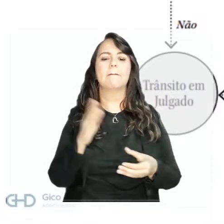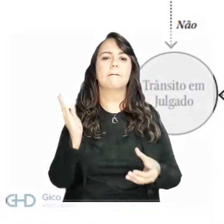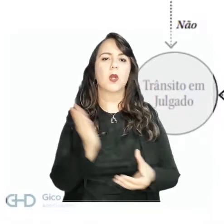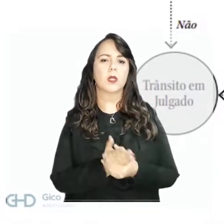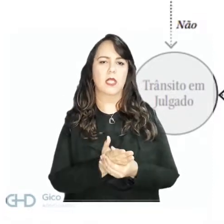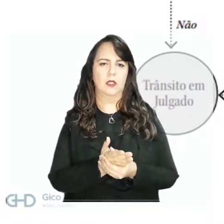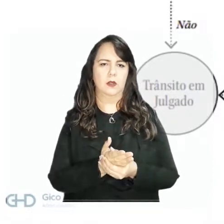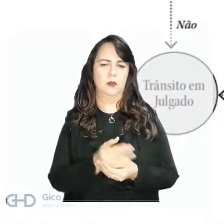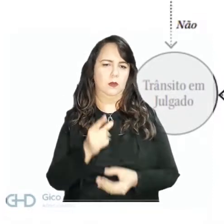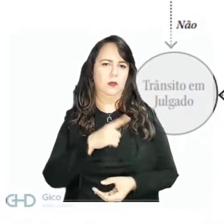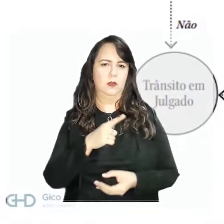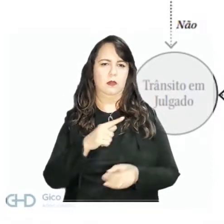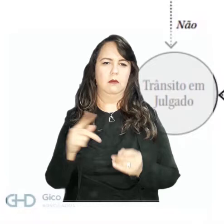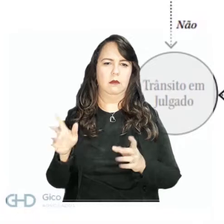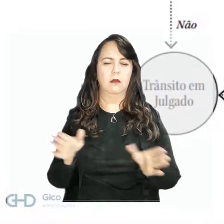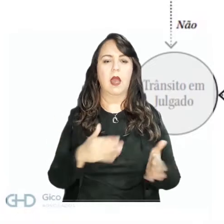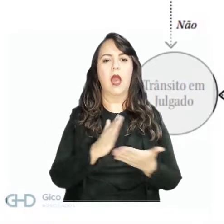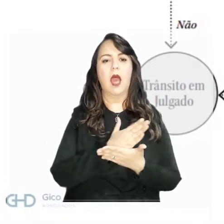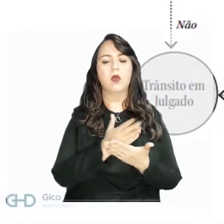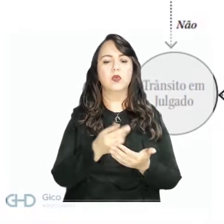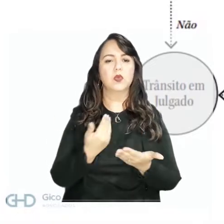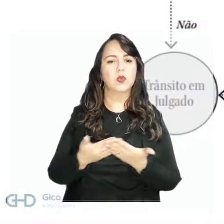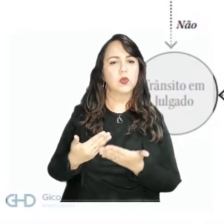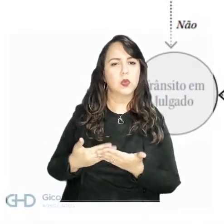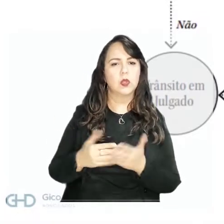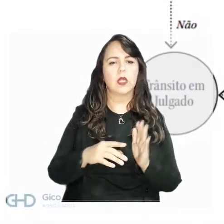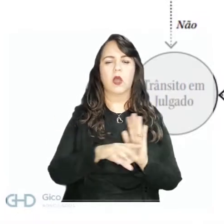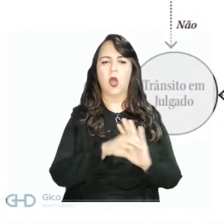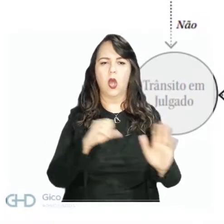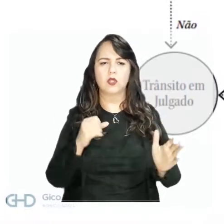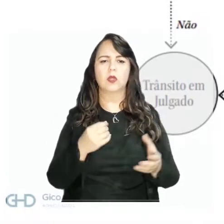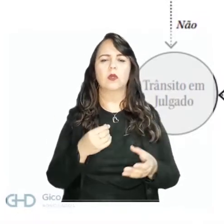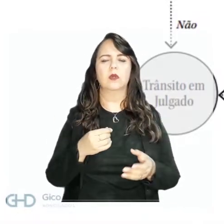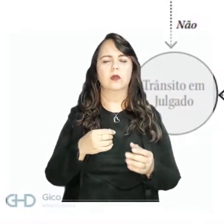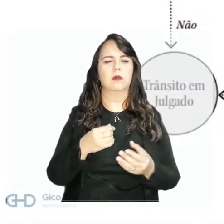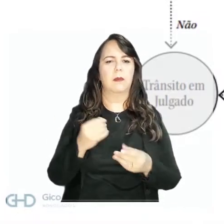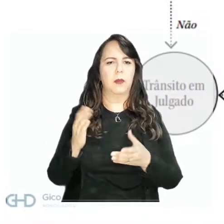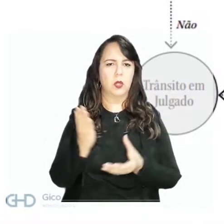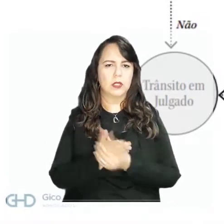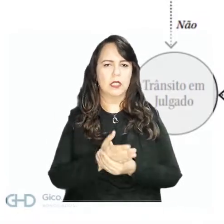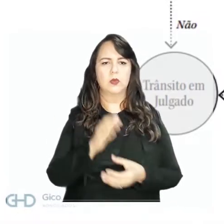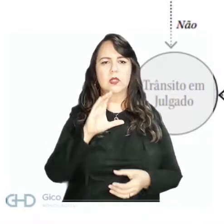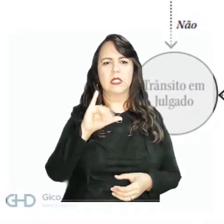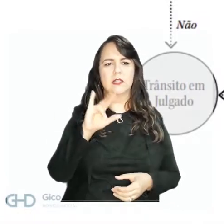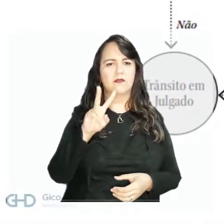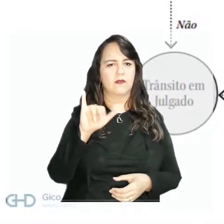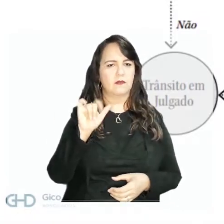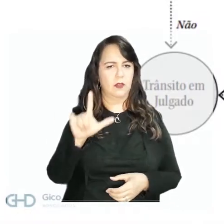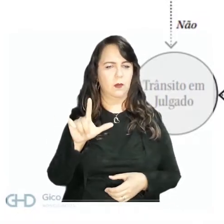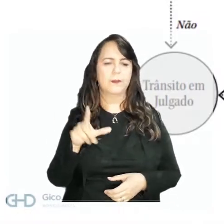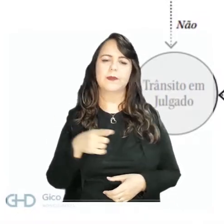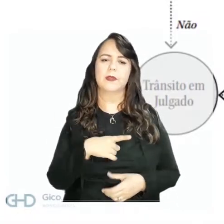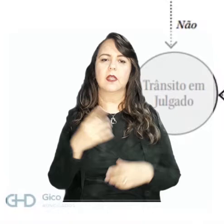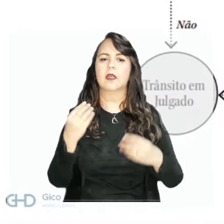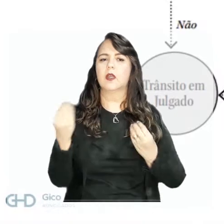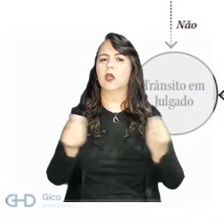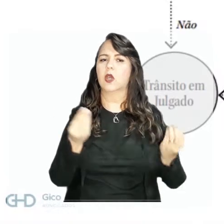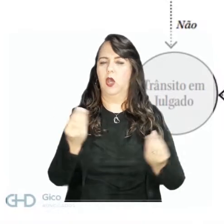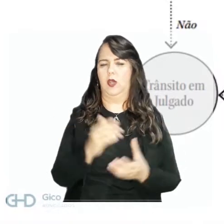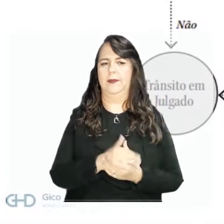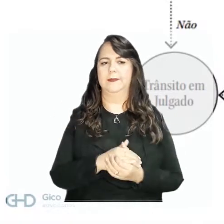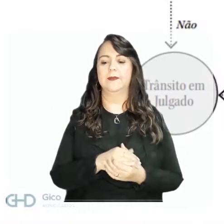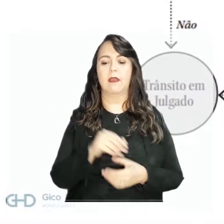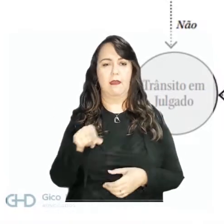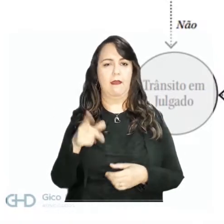Civil, mas, na prática, o que nós temos é este modelo. E vejam que este é o modelo do Código de